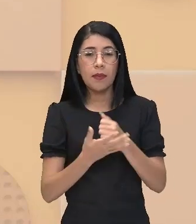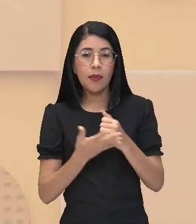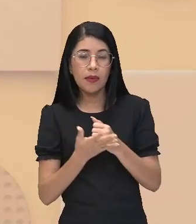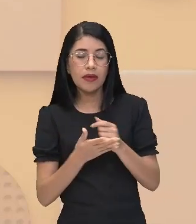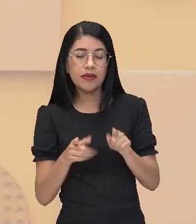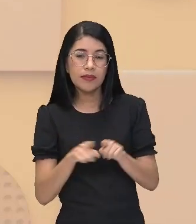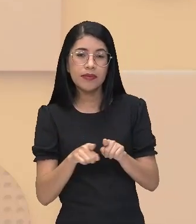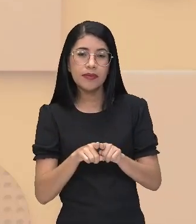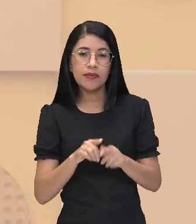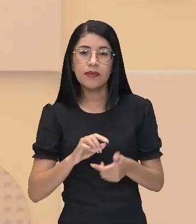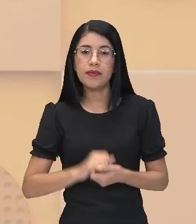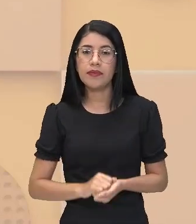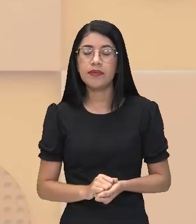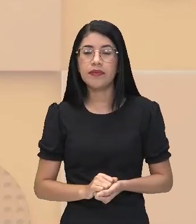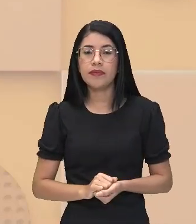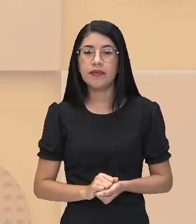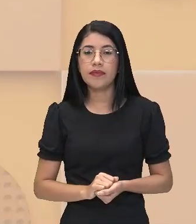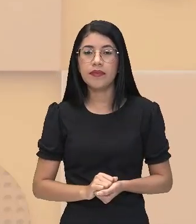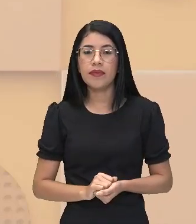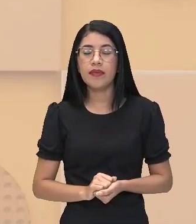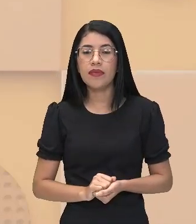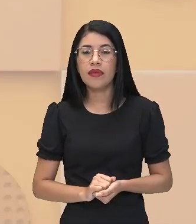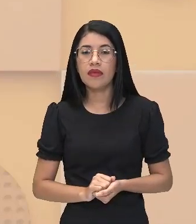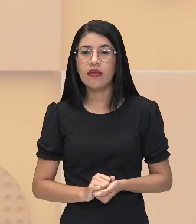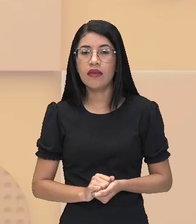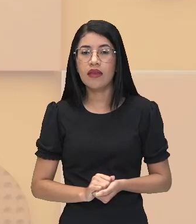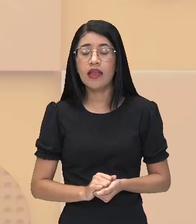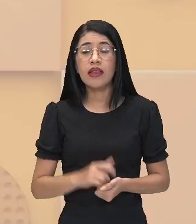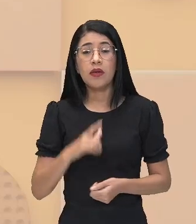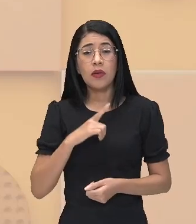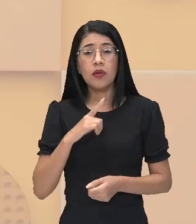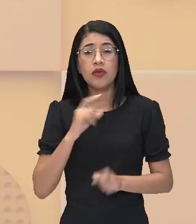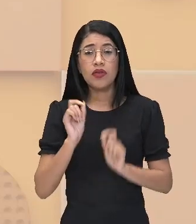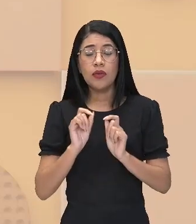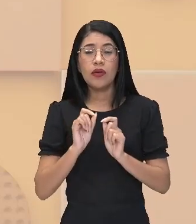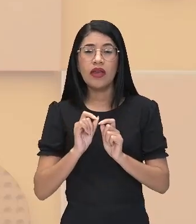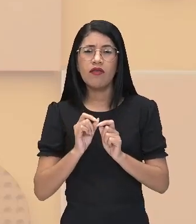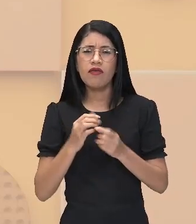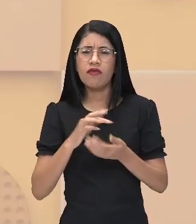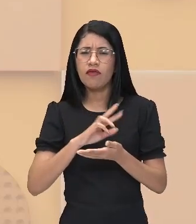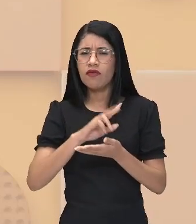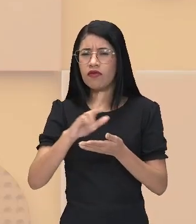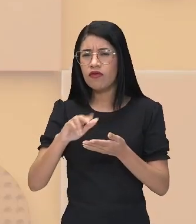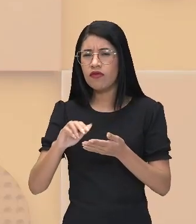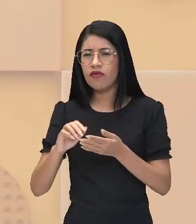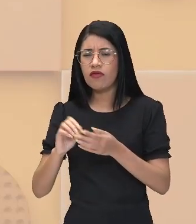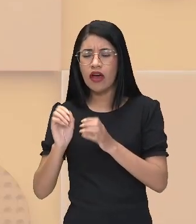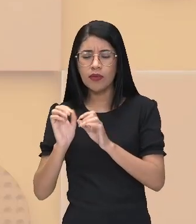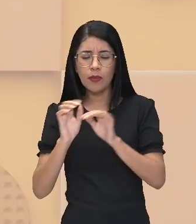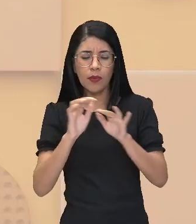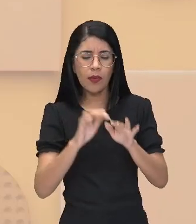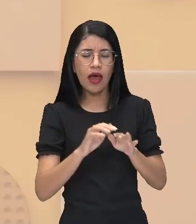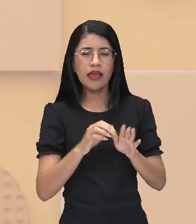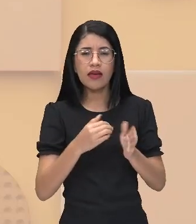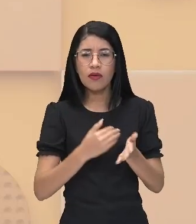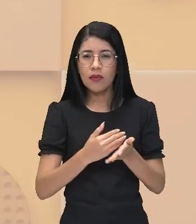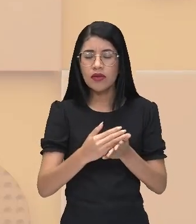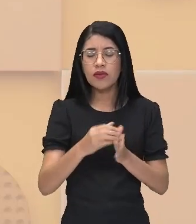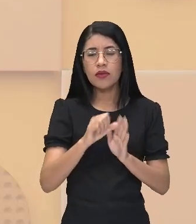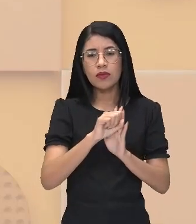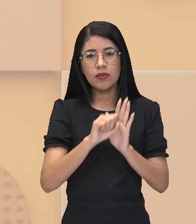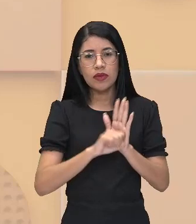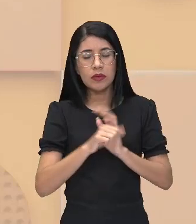metrópole. Nesse sentido, a gente vai ter as expedições na região que vão ocorrer desde o século XVI e elas também